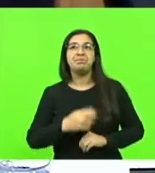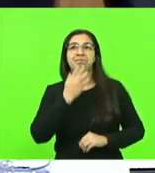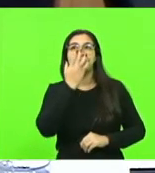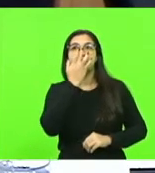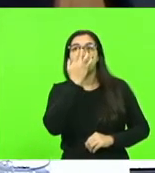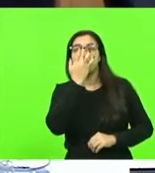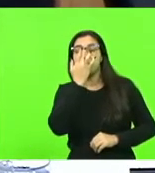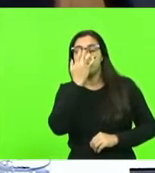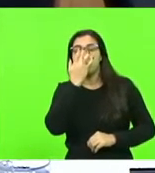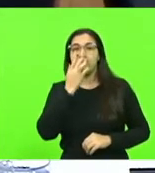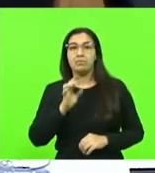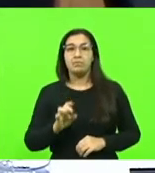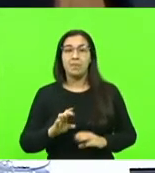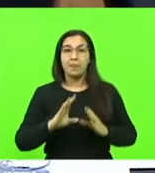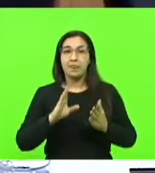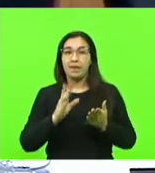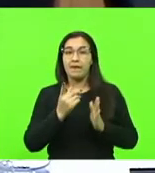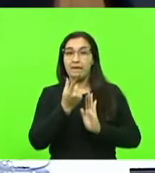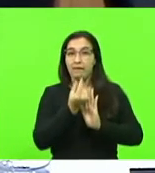de recursos